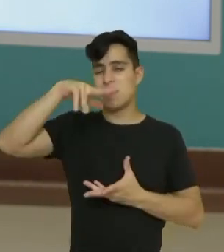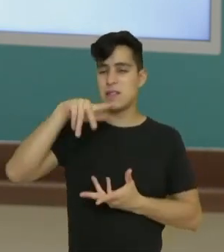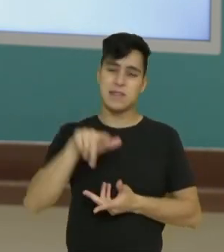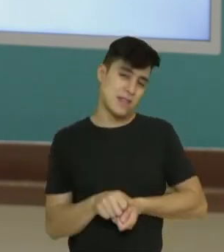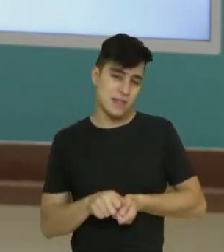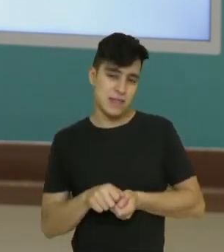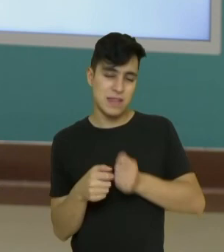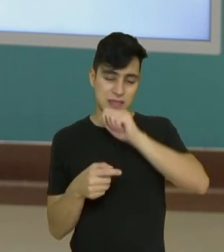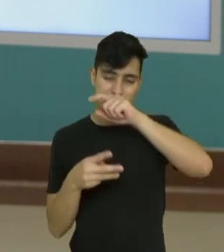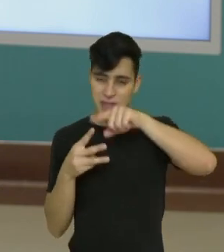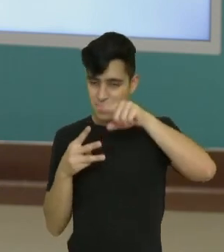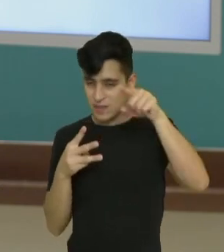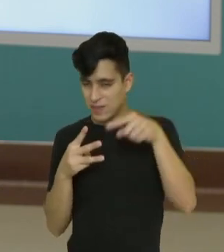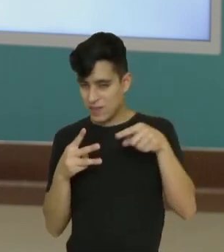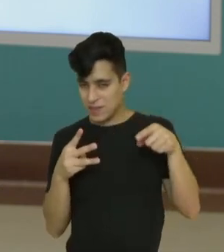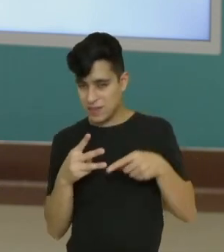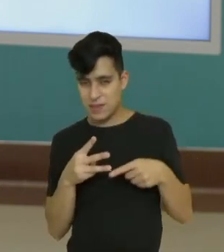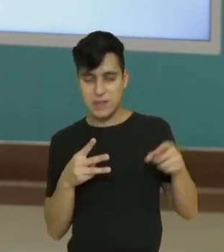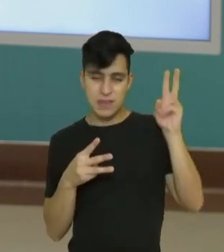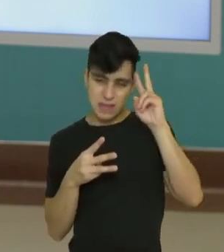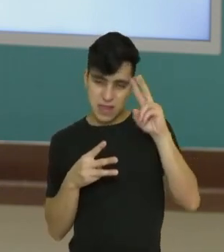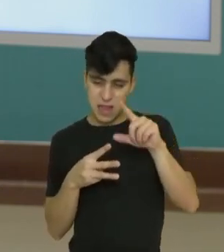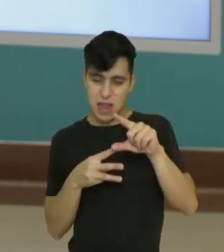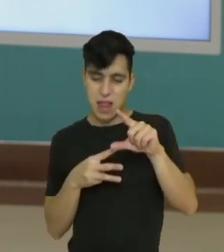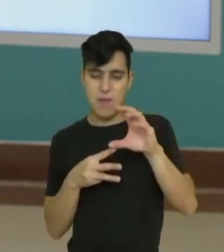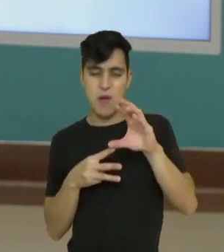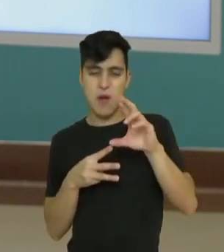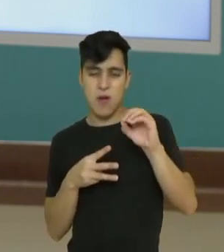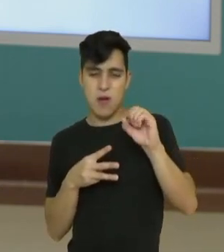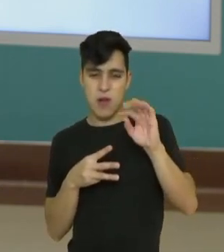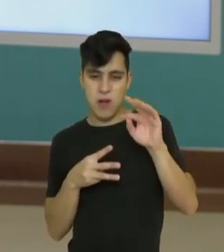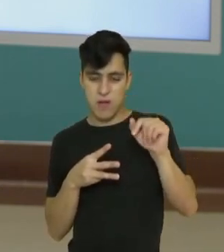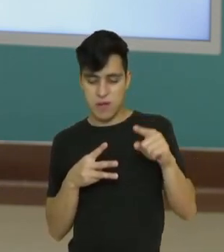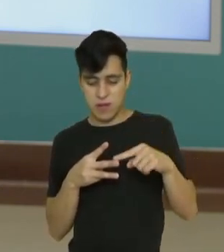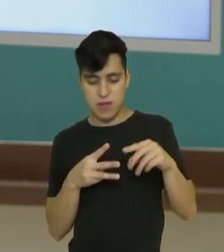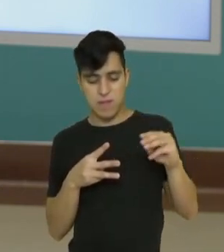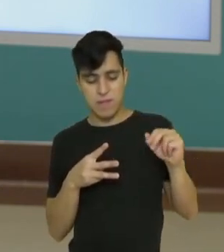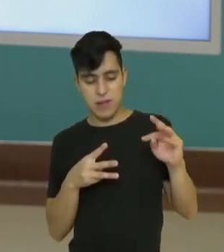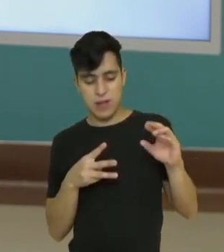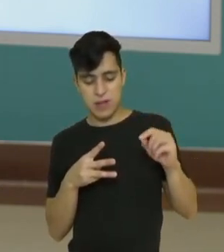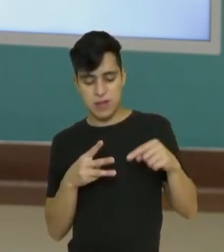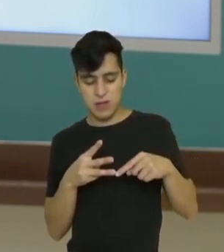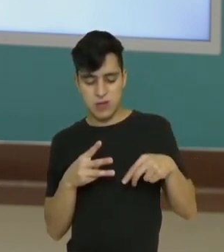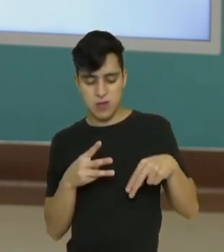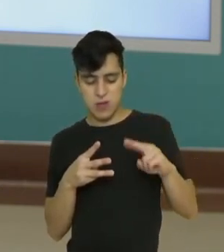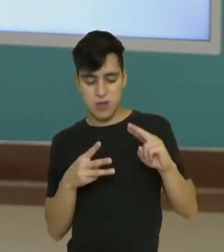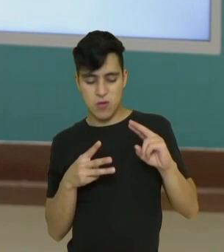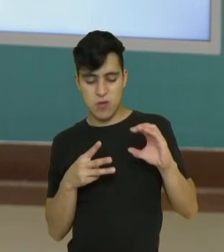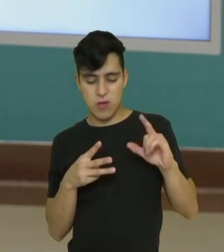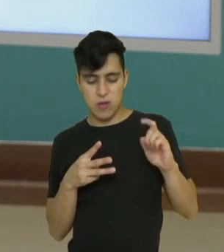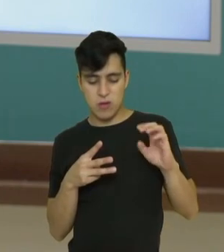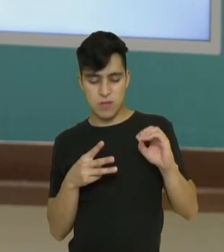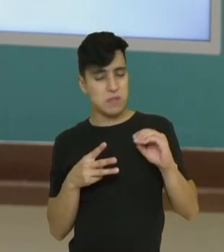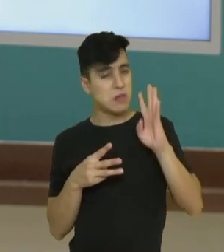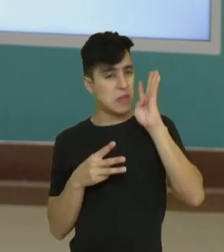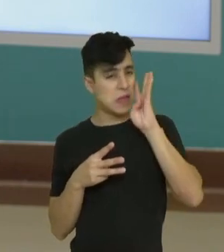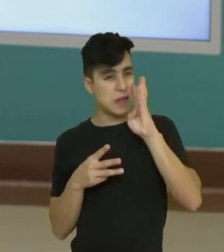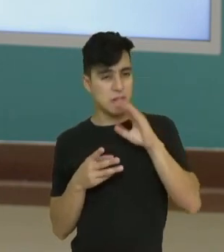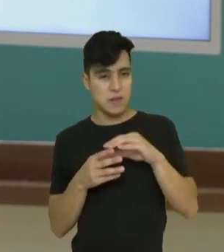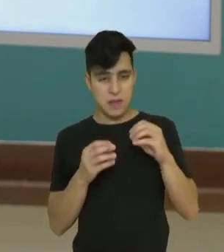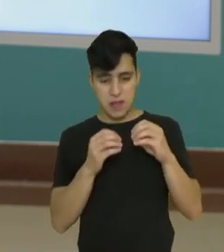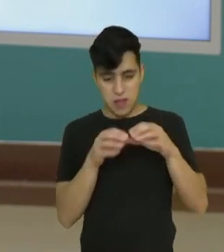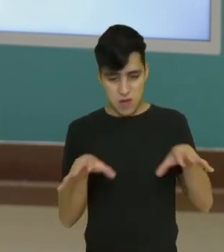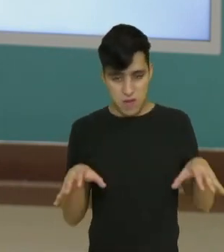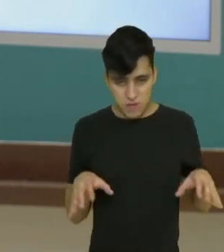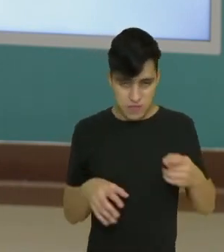com as 3 camadas. Lembra? Crosta, manto e núcleo. Olha que legal. Eu trouxe aqui o ovinho cozido